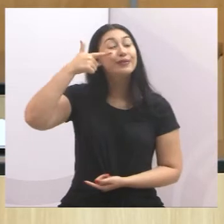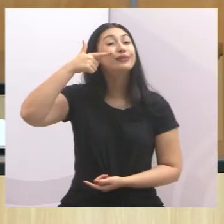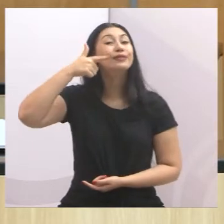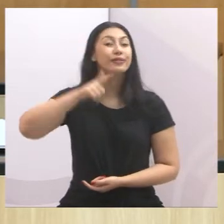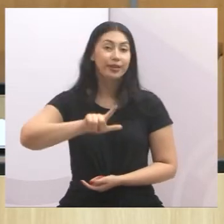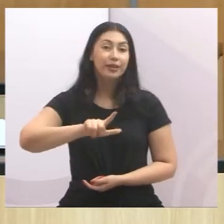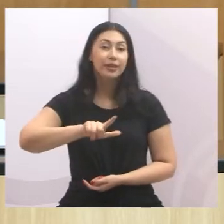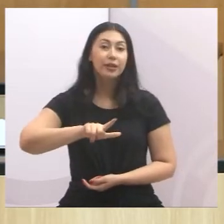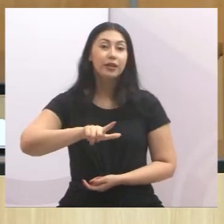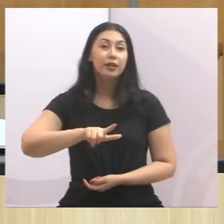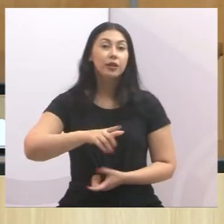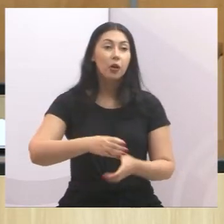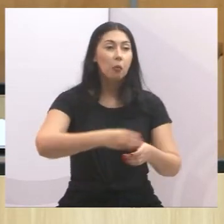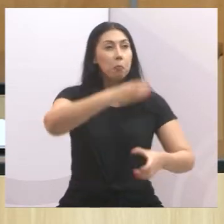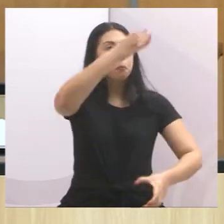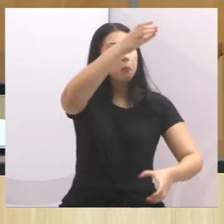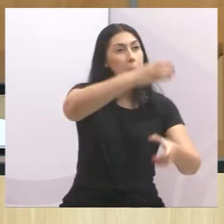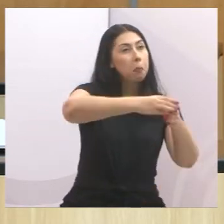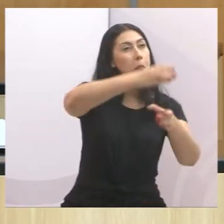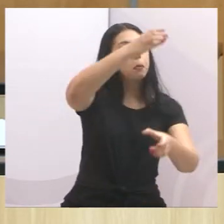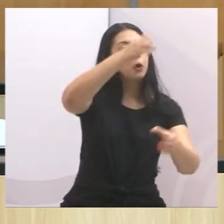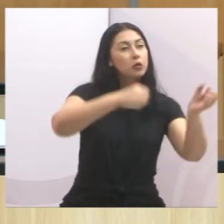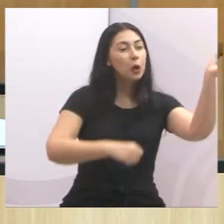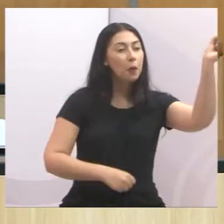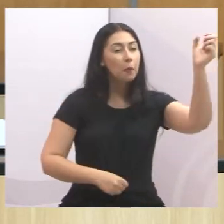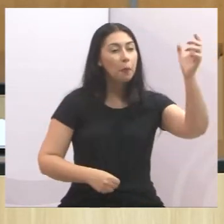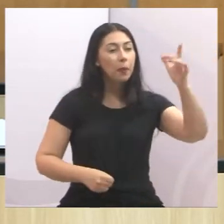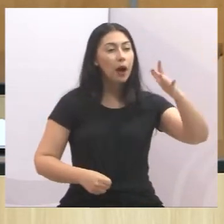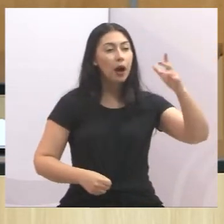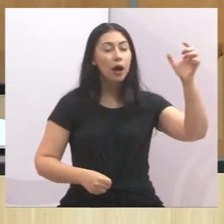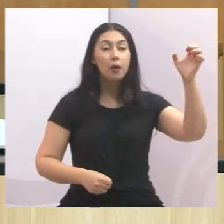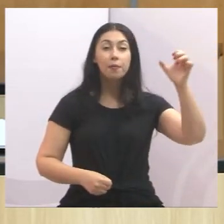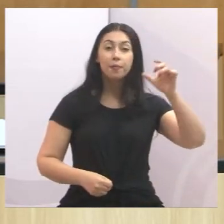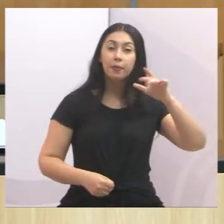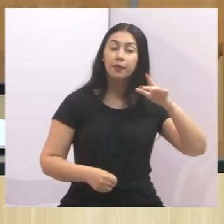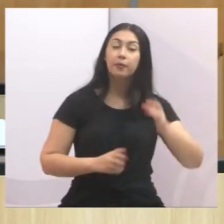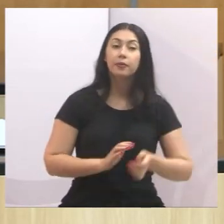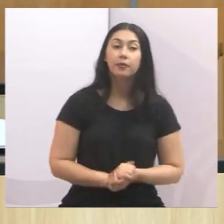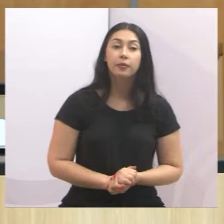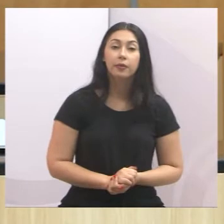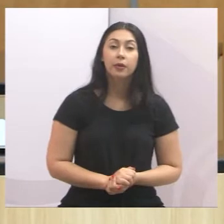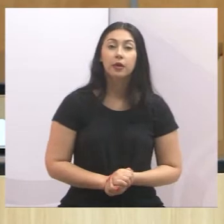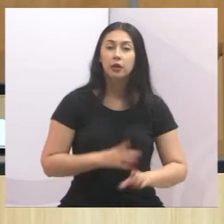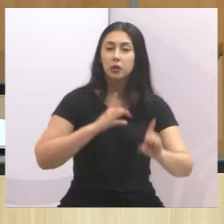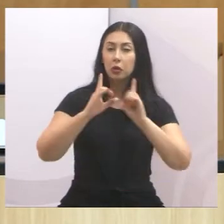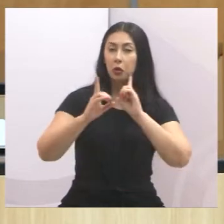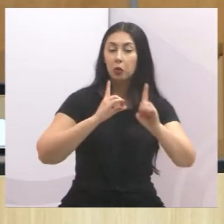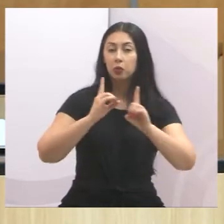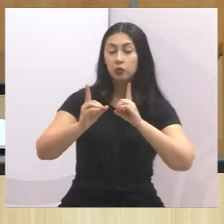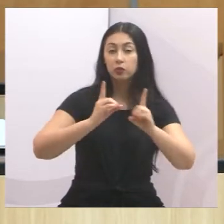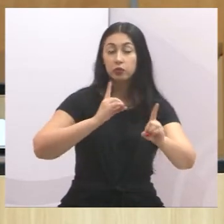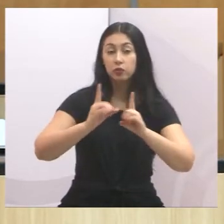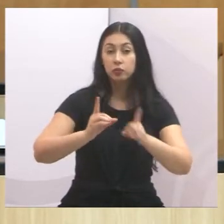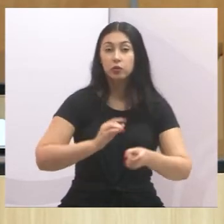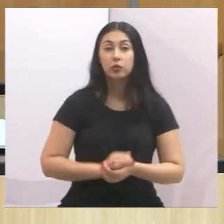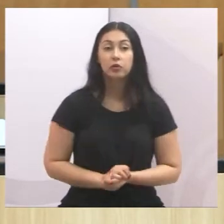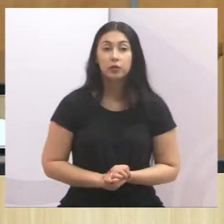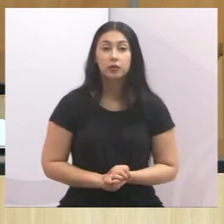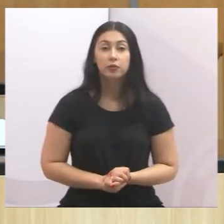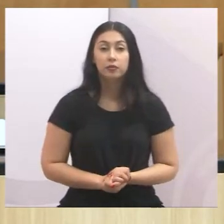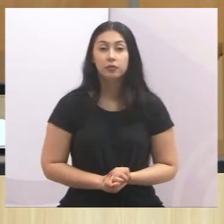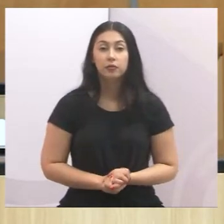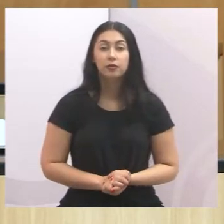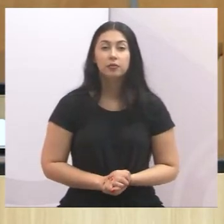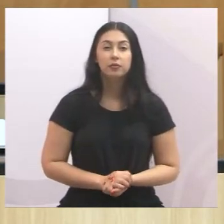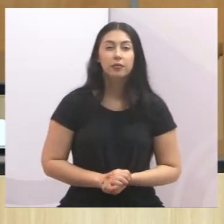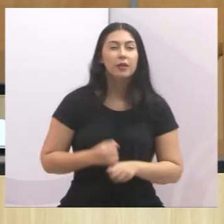efetivação do posteamento e iluminação da Marginal Norte, antigo traçado da rodovia Dom Pedro I. A benfeitoria coroa